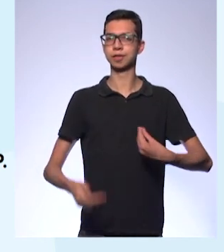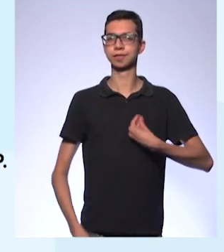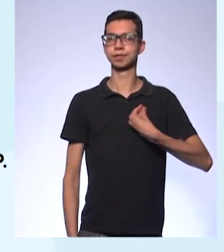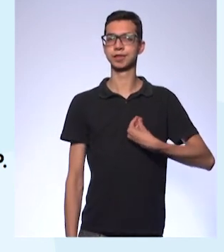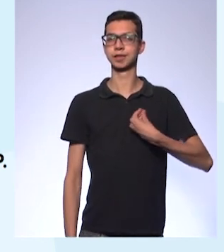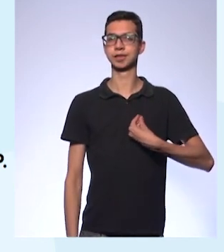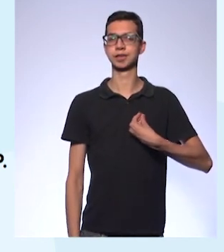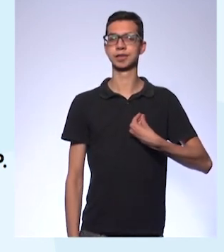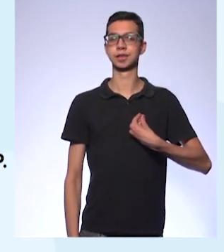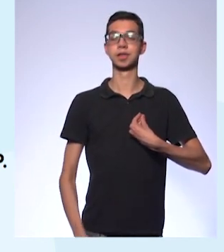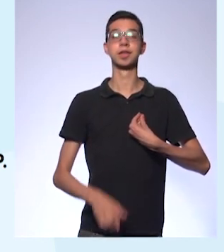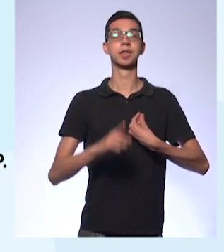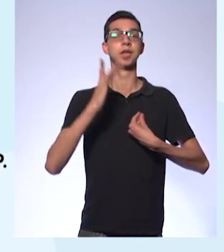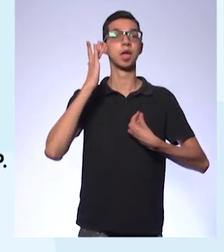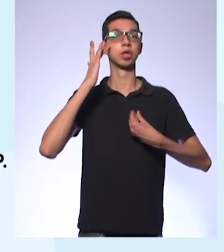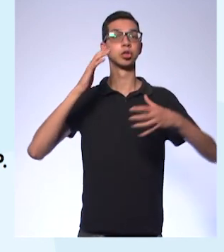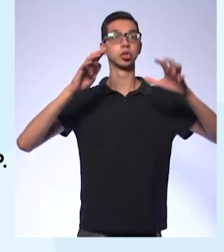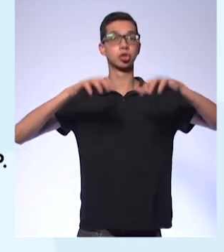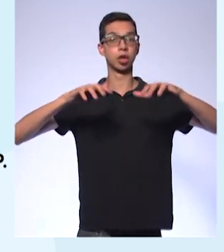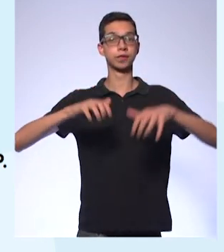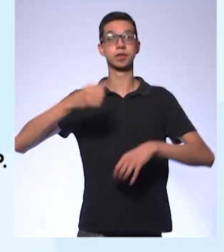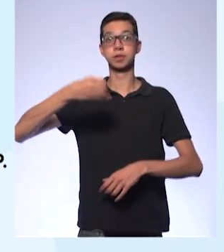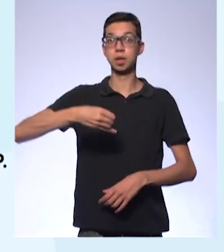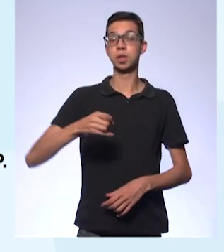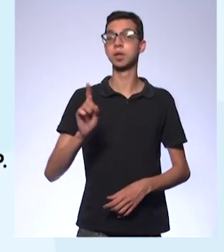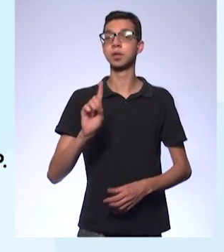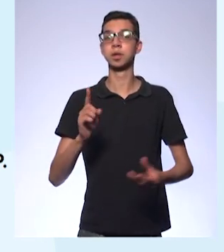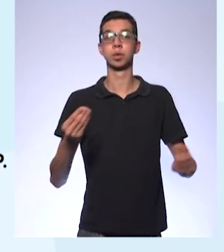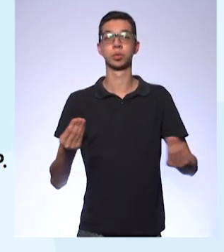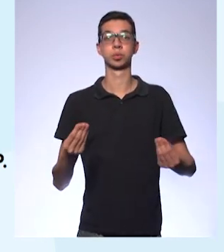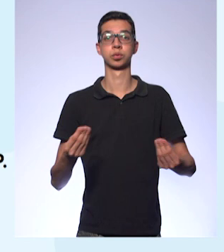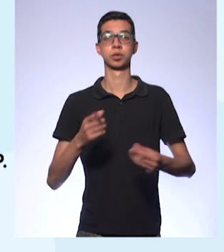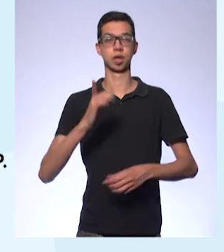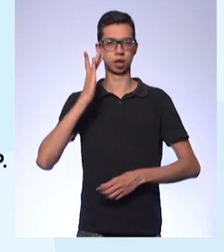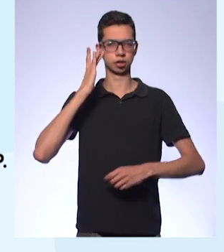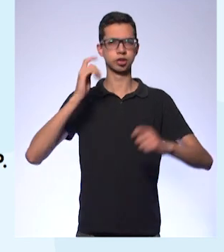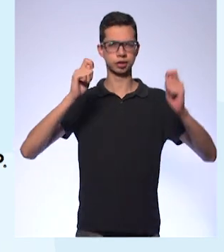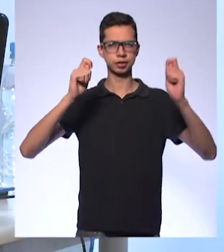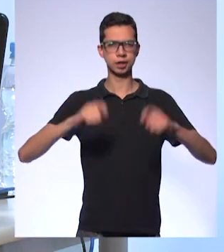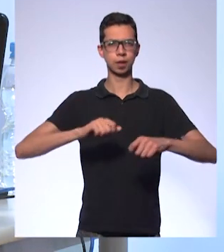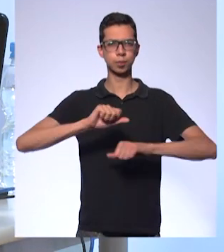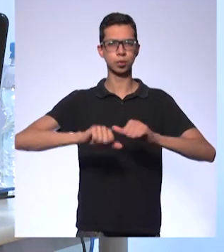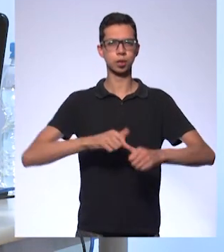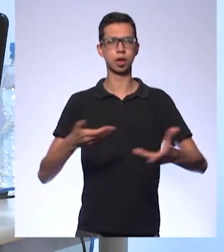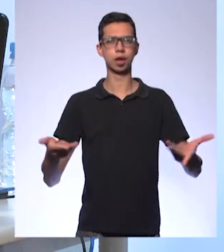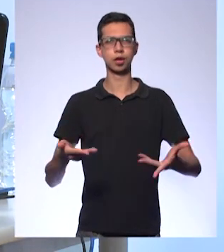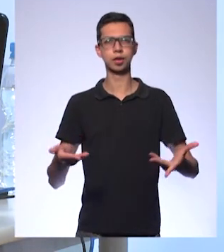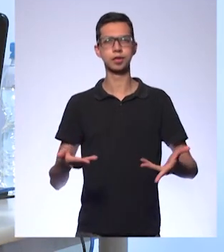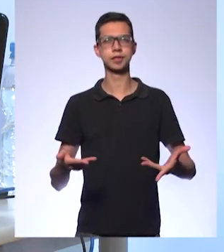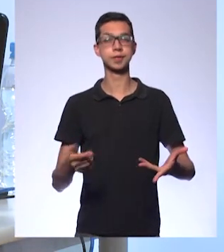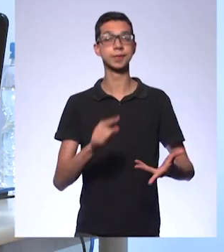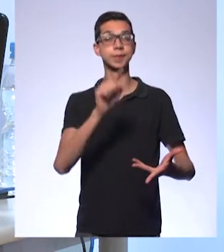chover sim ou não? Vocês acham que ainda é possível mudar o cenário atual?